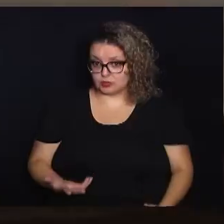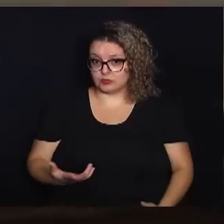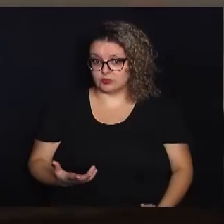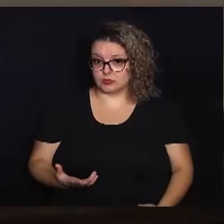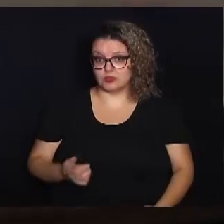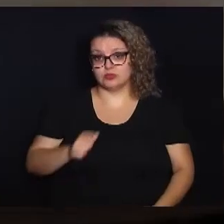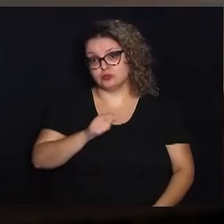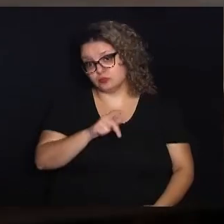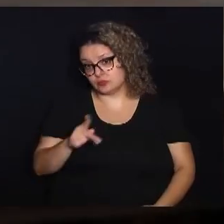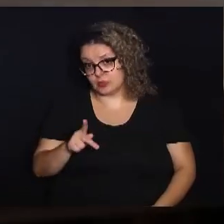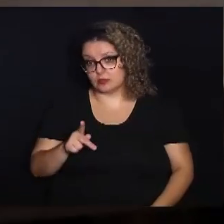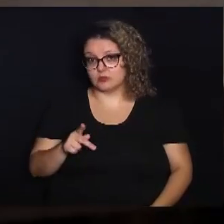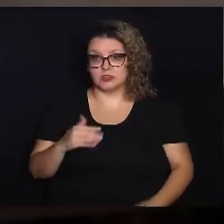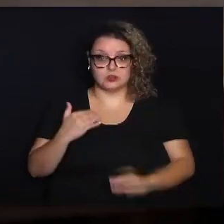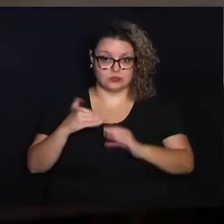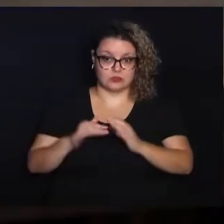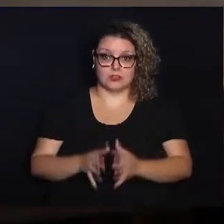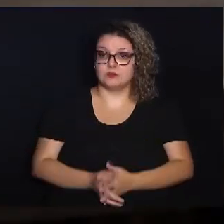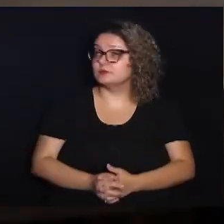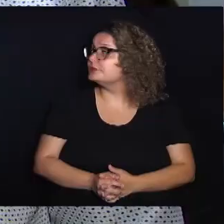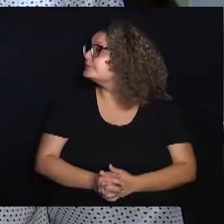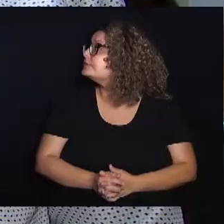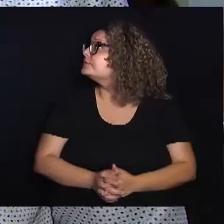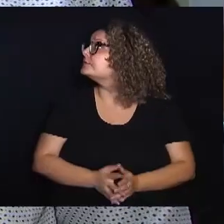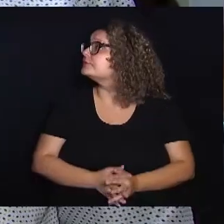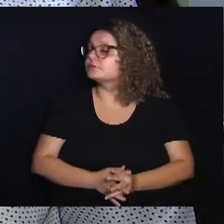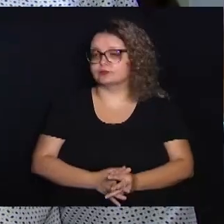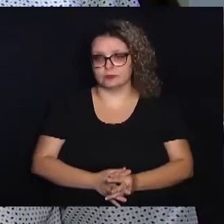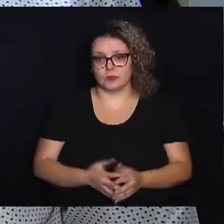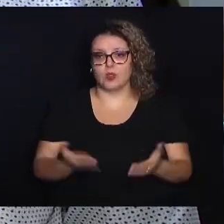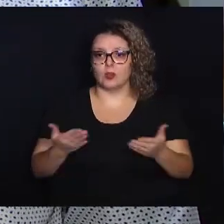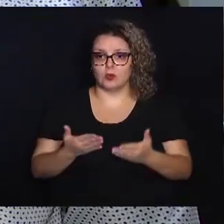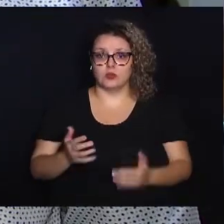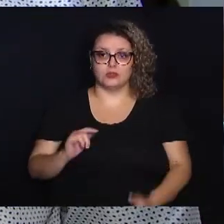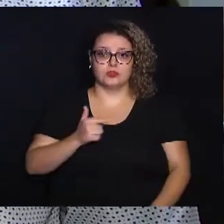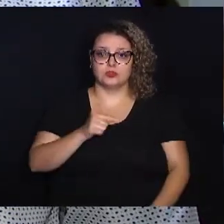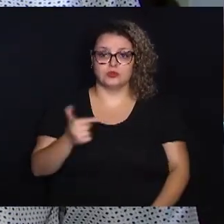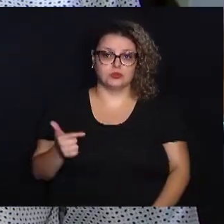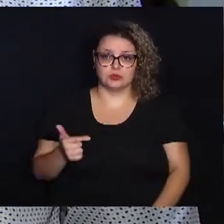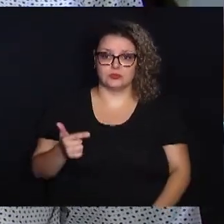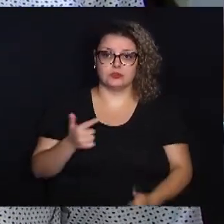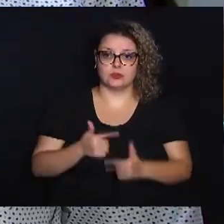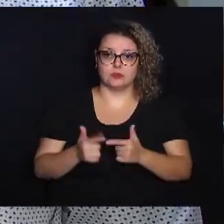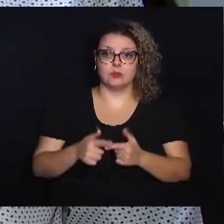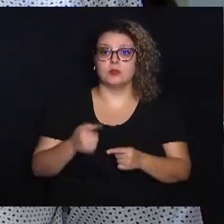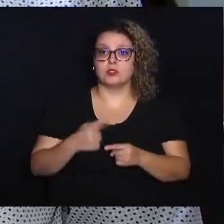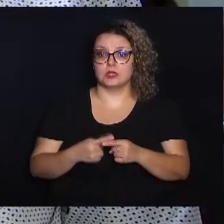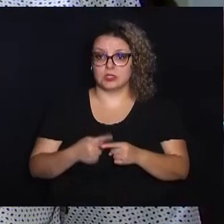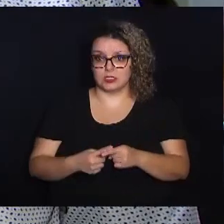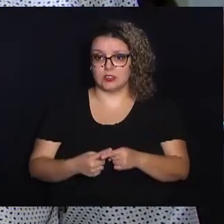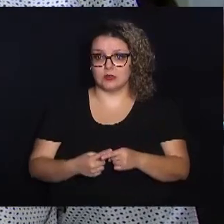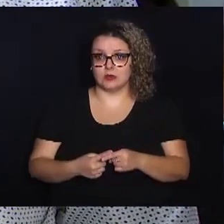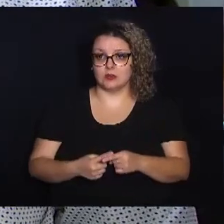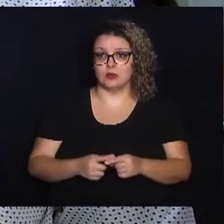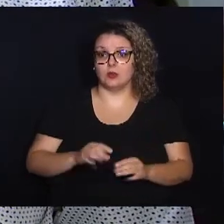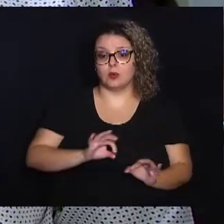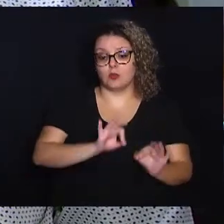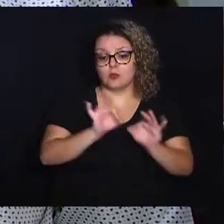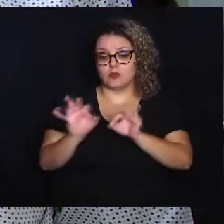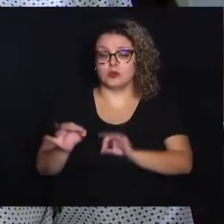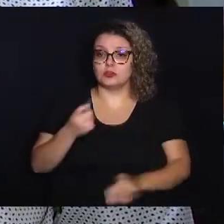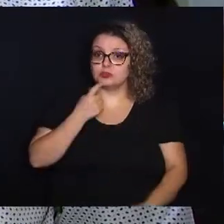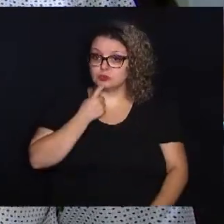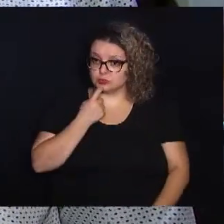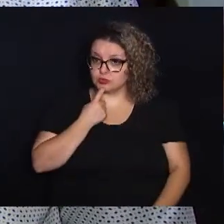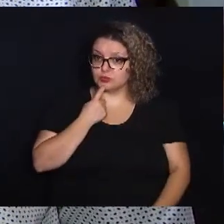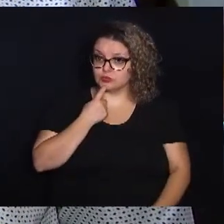por meio de um aplicativo de mensagens hoje é isso não temos mais esse problema por quê Porque como monitora